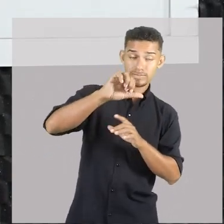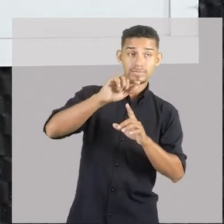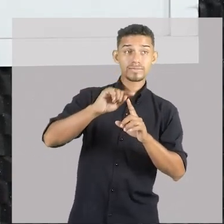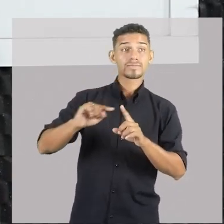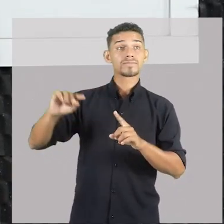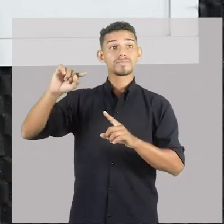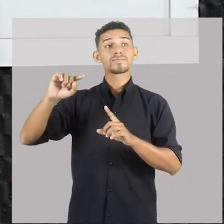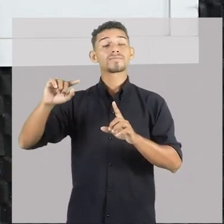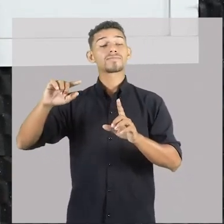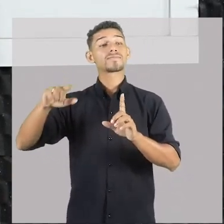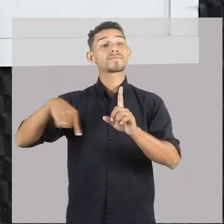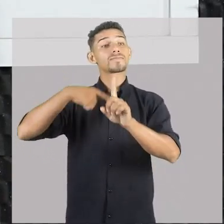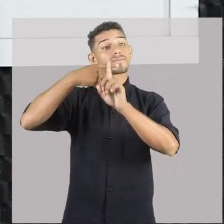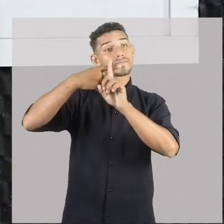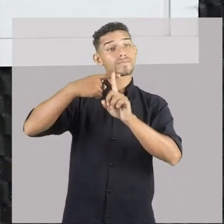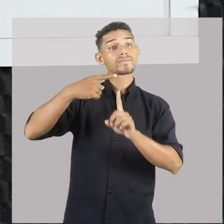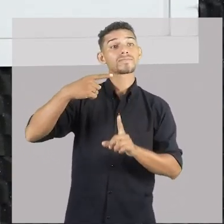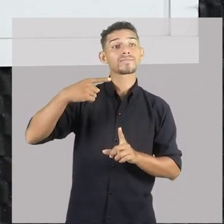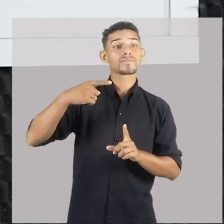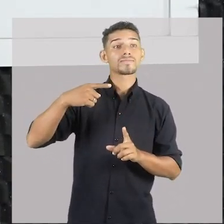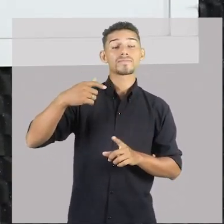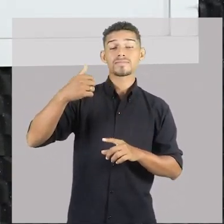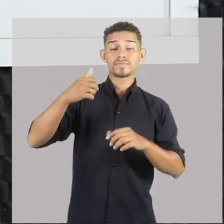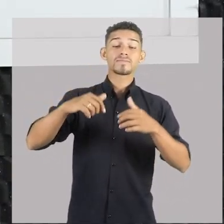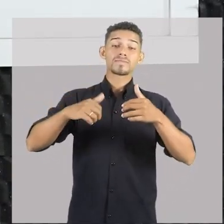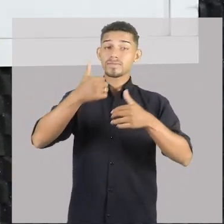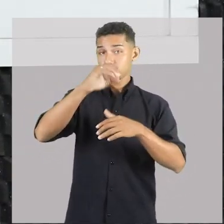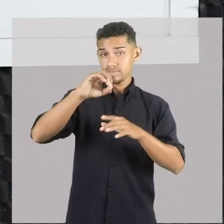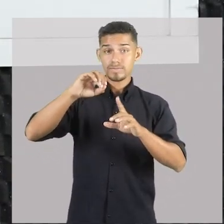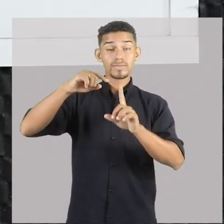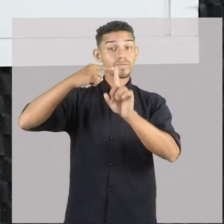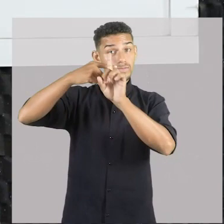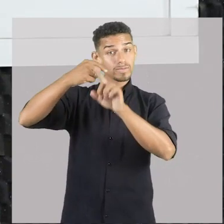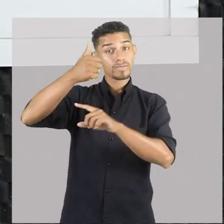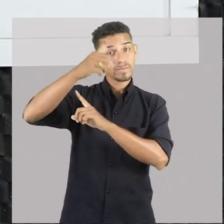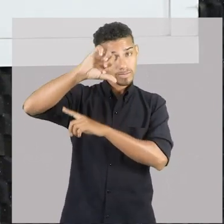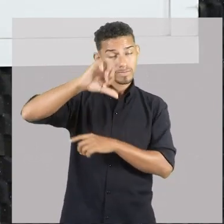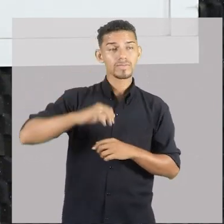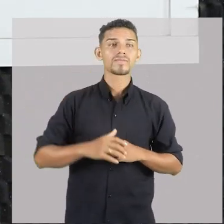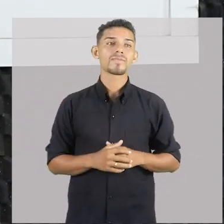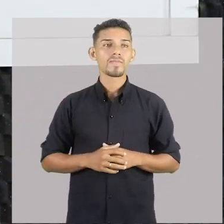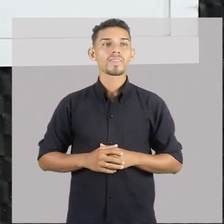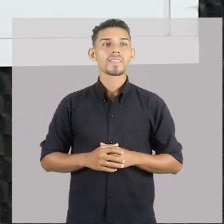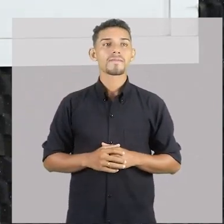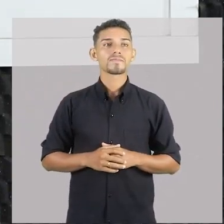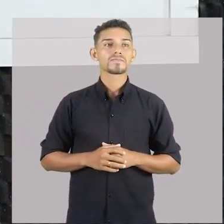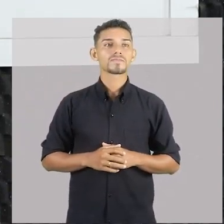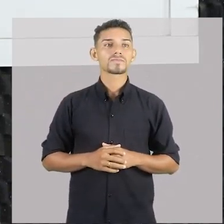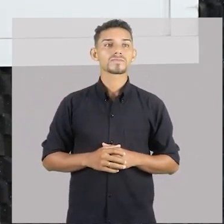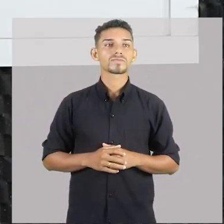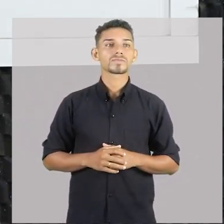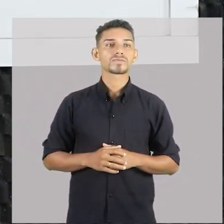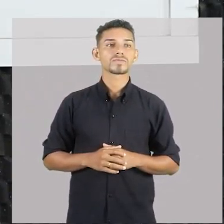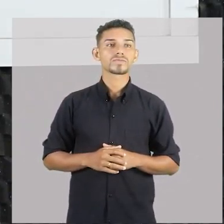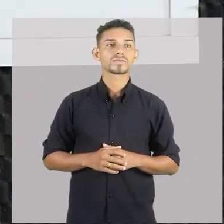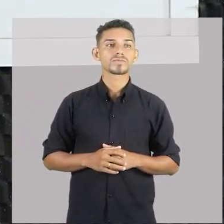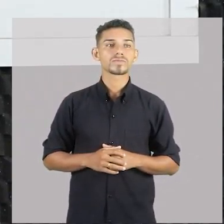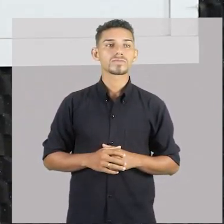ficar 10 elevado a 19ª. Tá? Então, ficou essa continha,